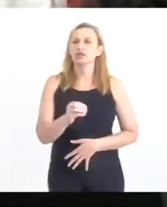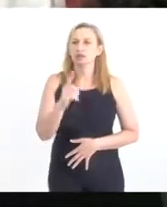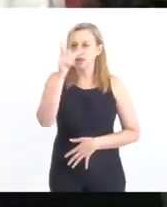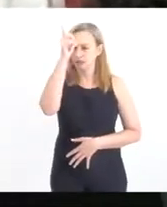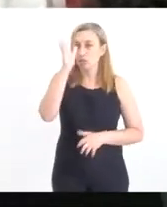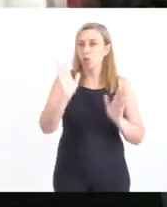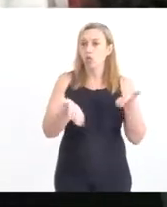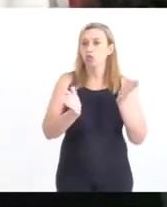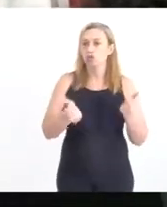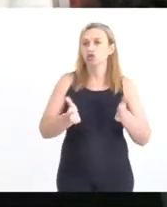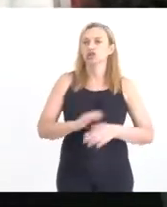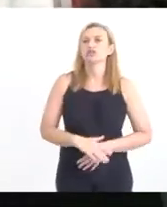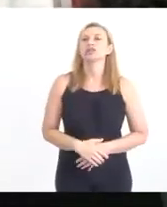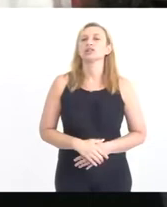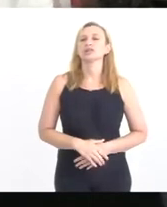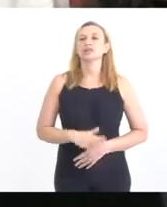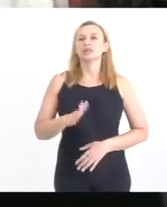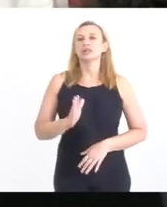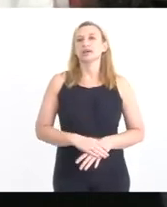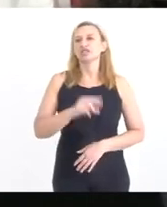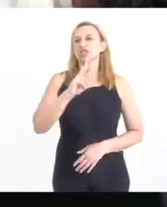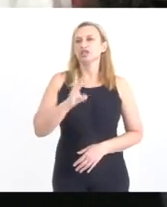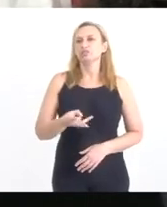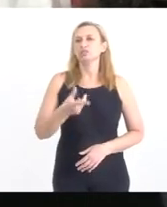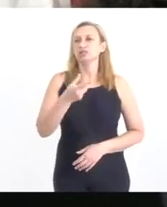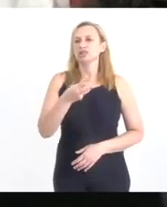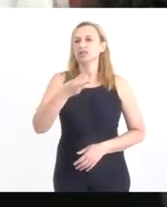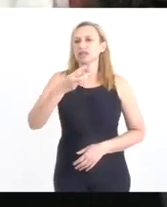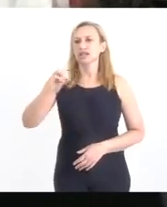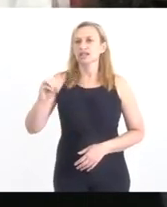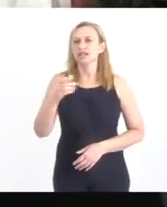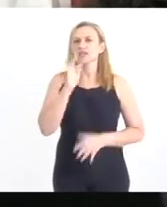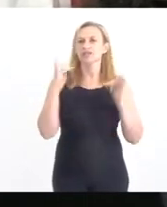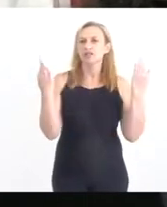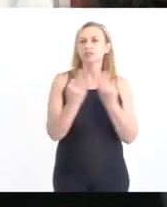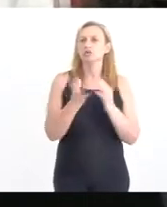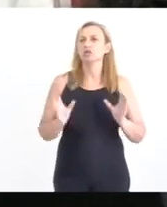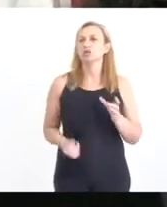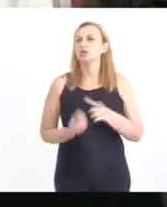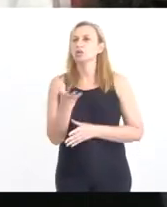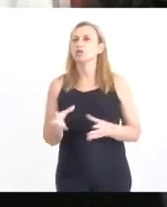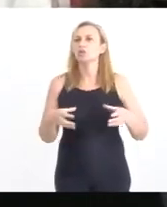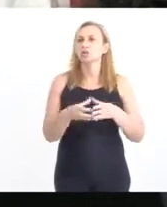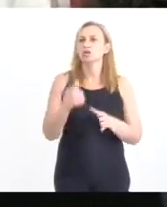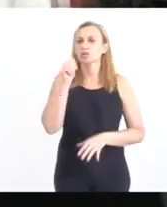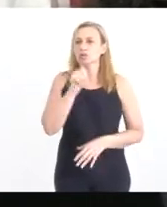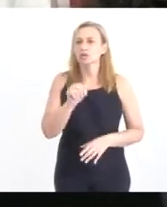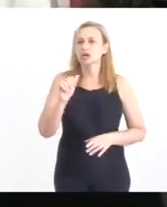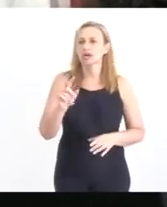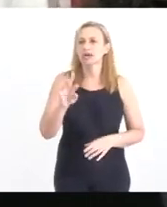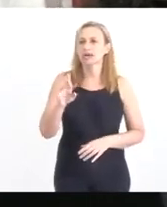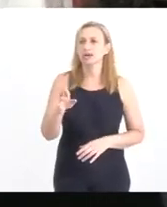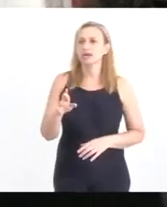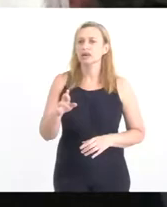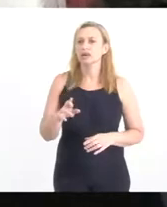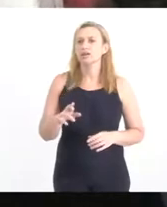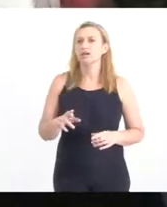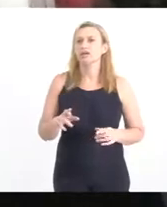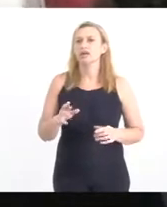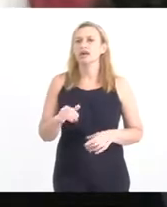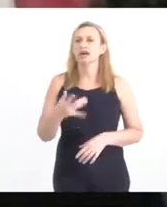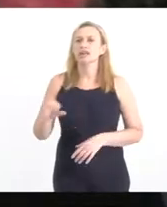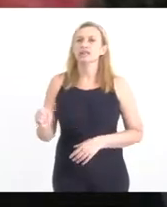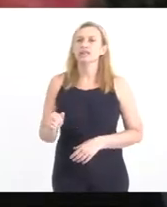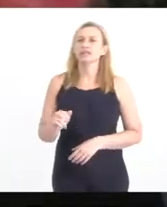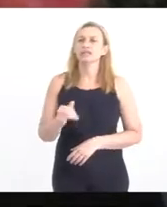hoje ela atende mais de 3 mil e trezentas famílias e criou o coletivo mulheres e ração do Alemão